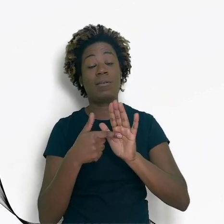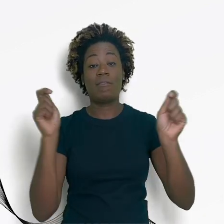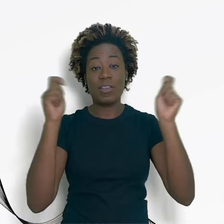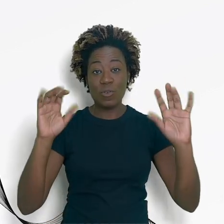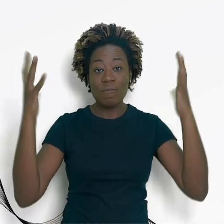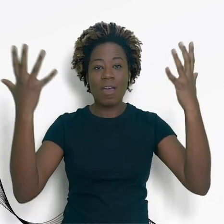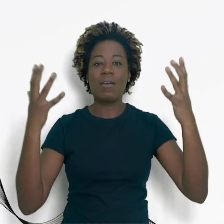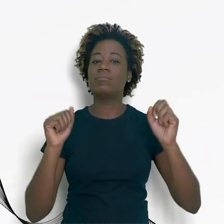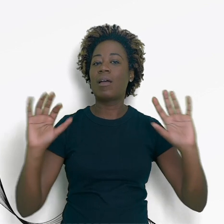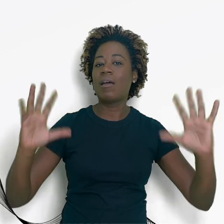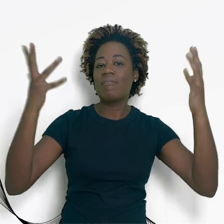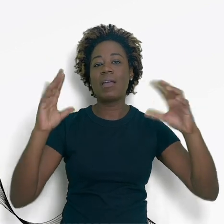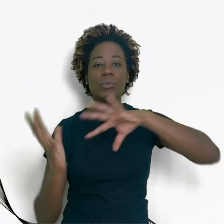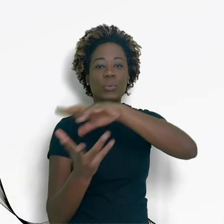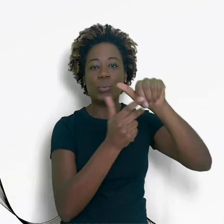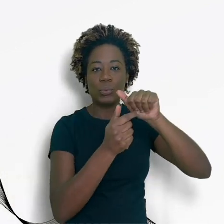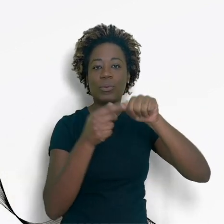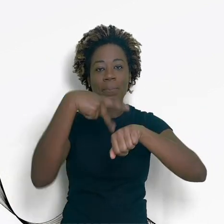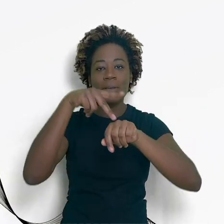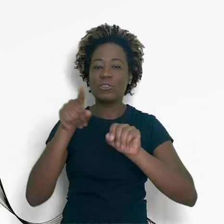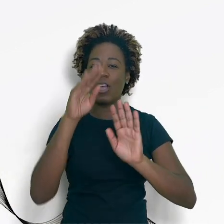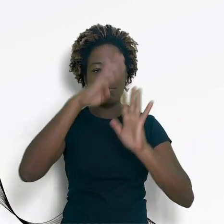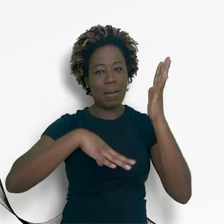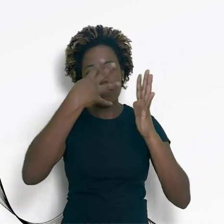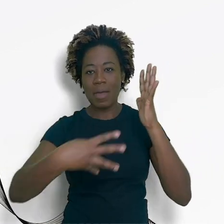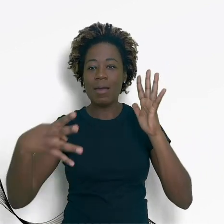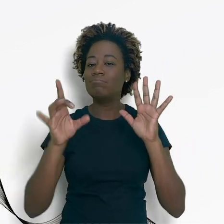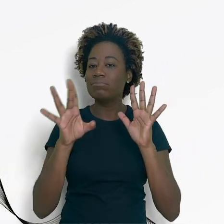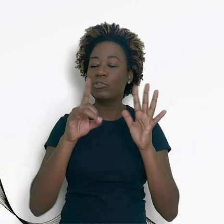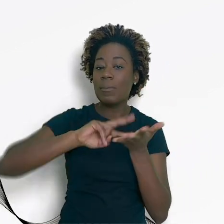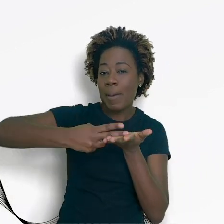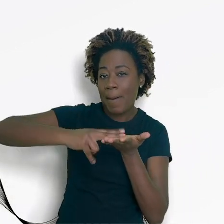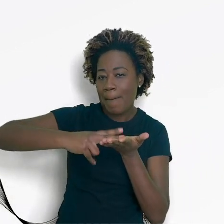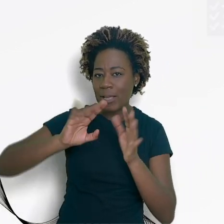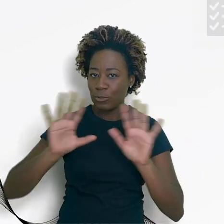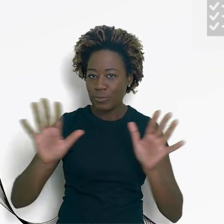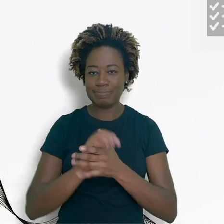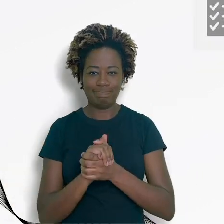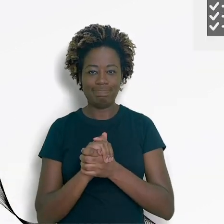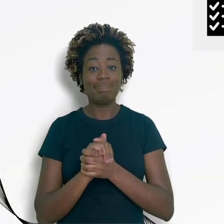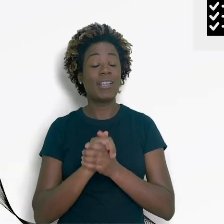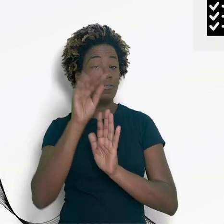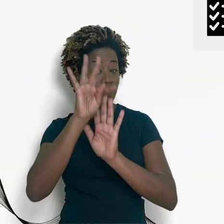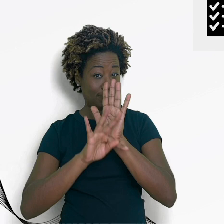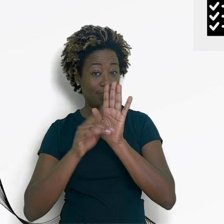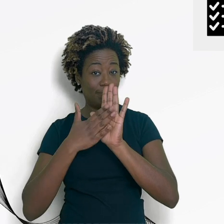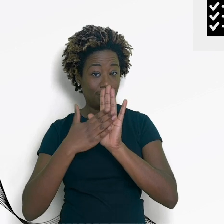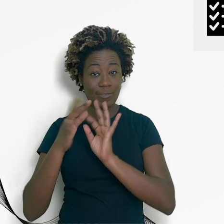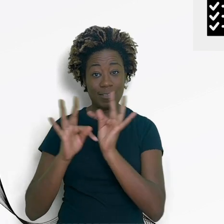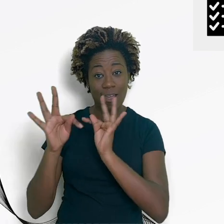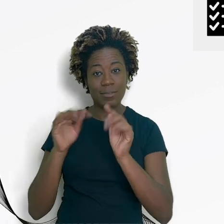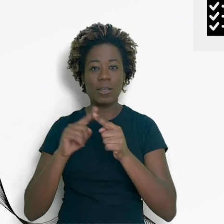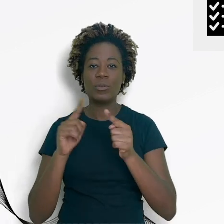festivais, eventos internacionais, você já vai ter ele preparado na métrica. Vai ser só traduzir. Ficha técnica. Ela pode ser do projeto,